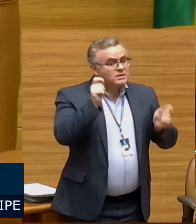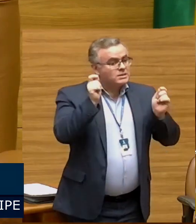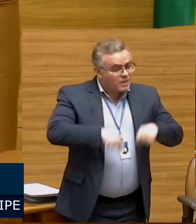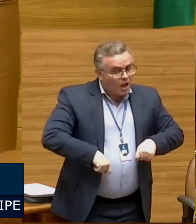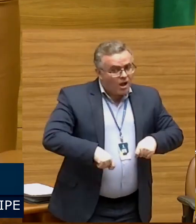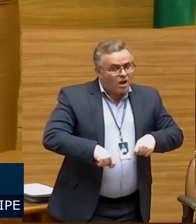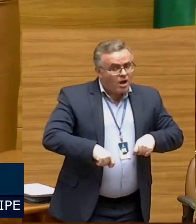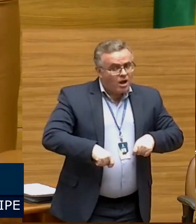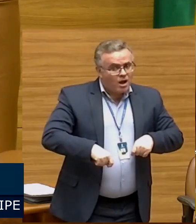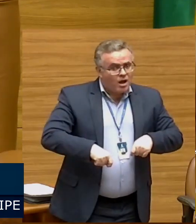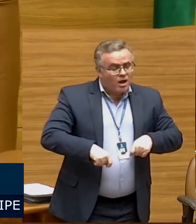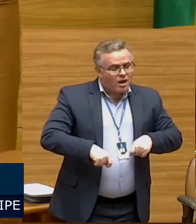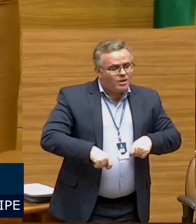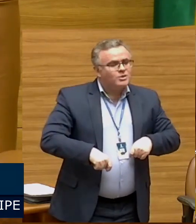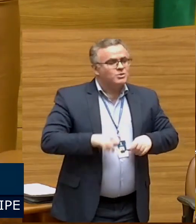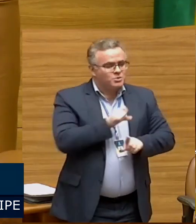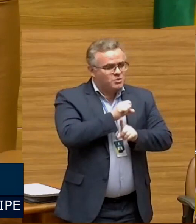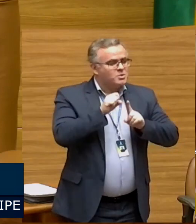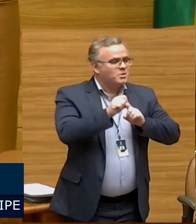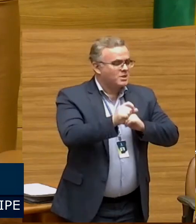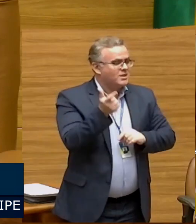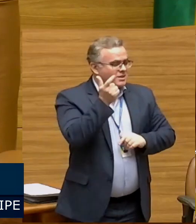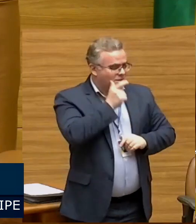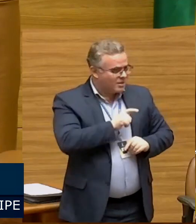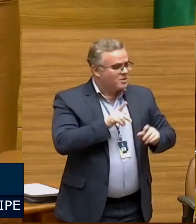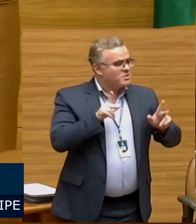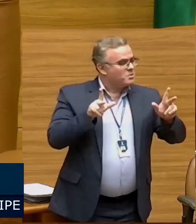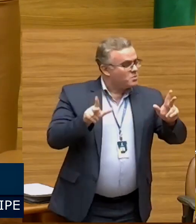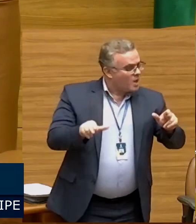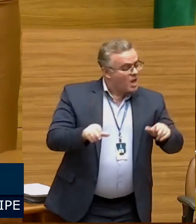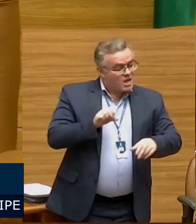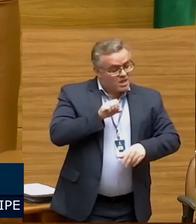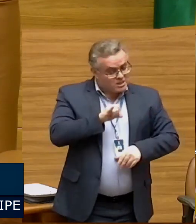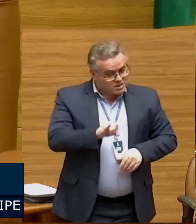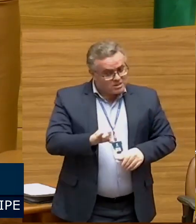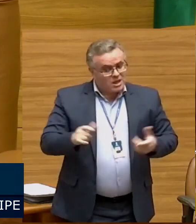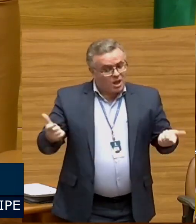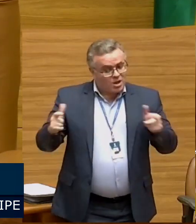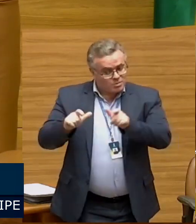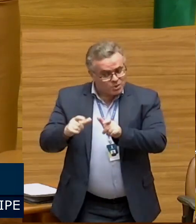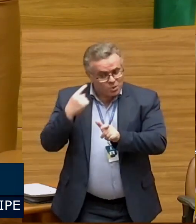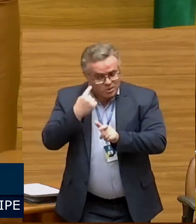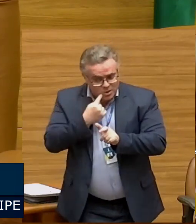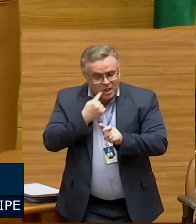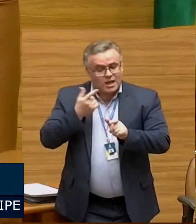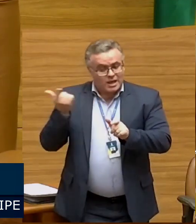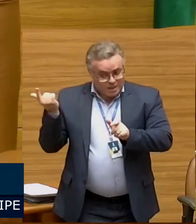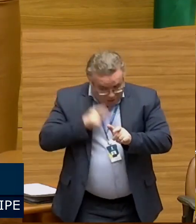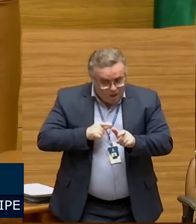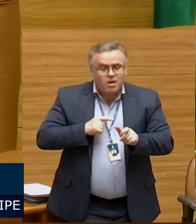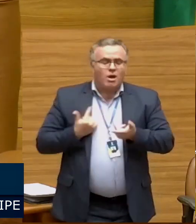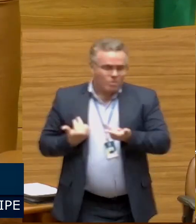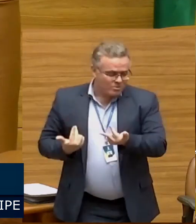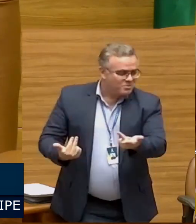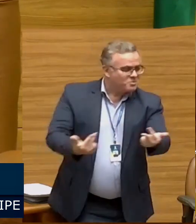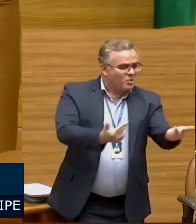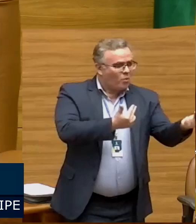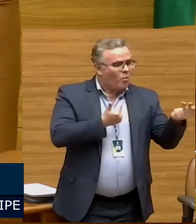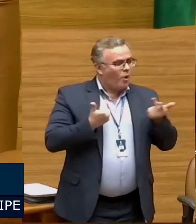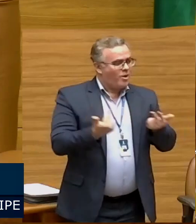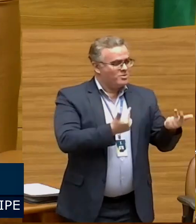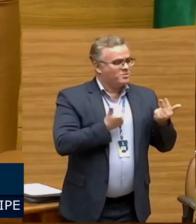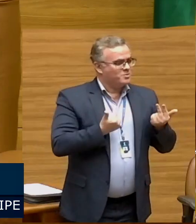minoria, toda a sociedade ganha. Então, viva aí a todas as minorias, que não